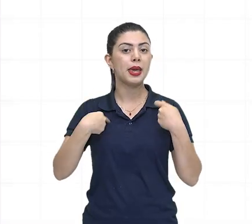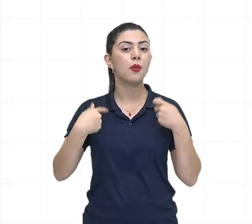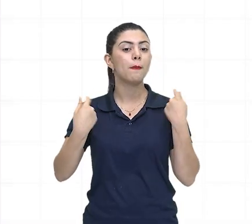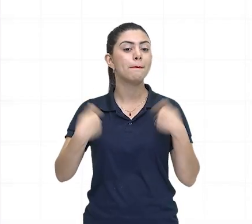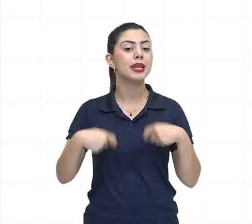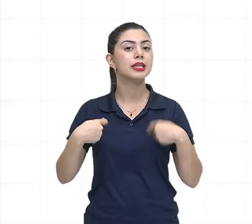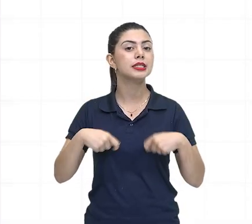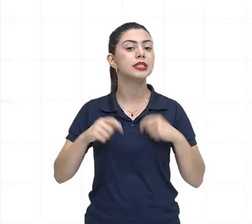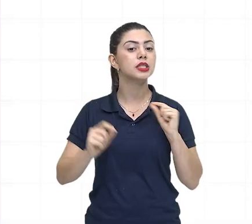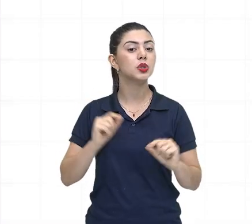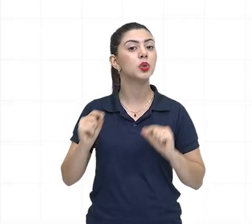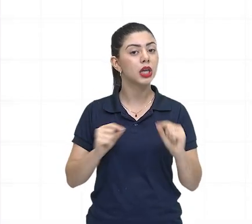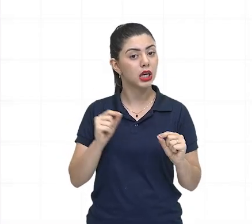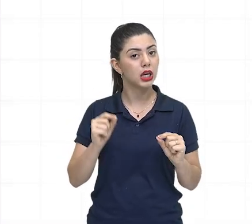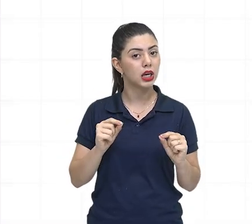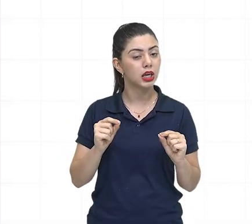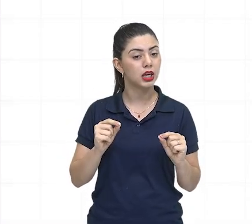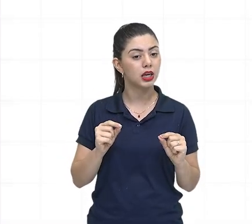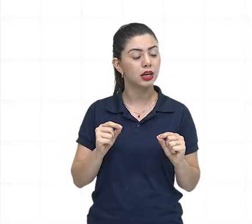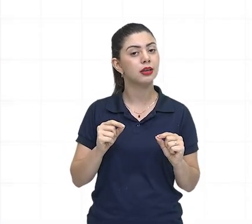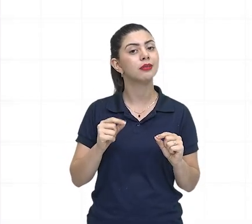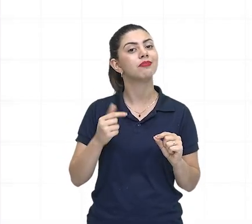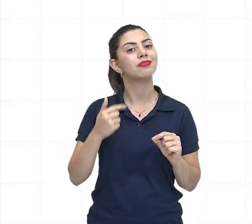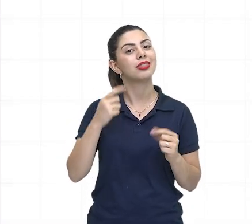requisita-se o quê? Uma